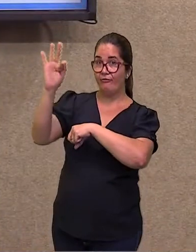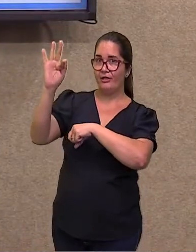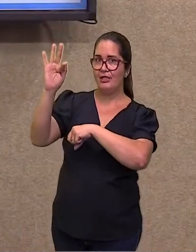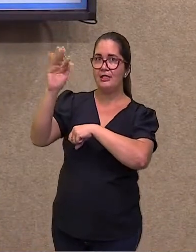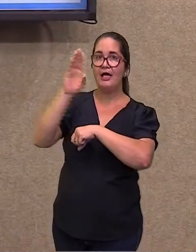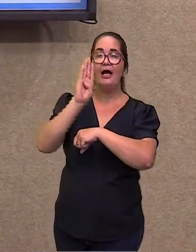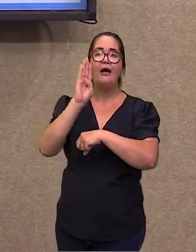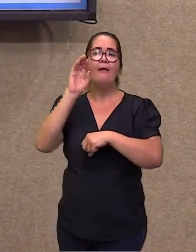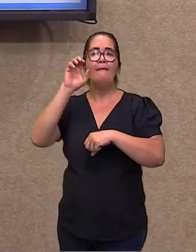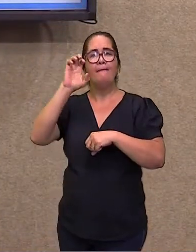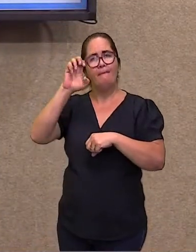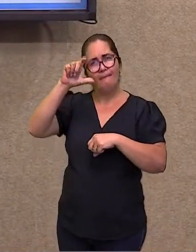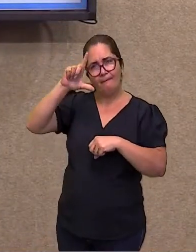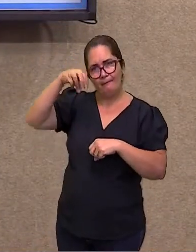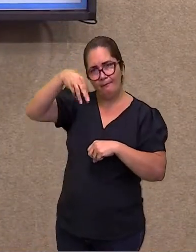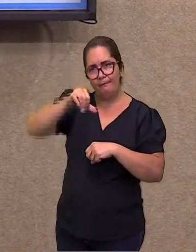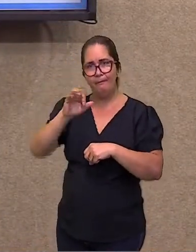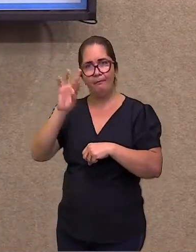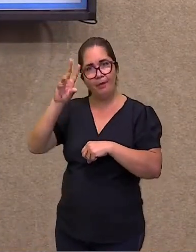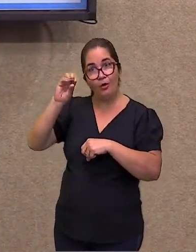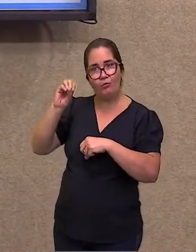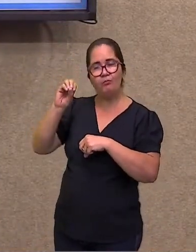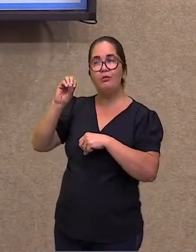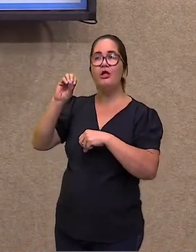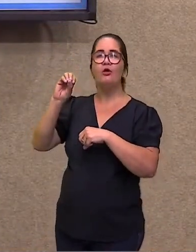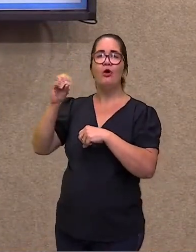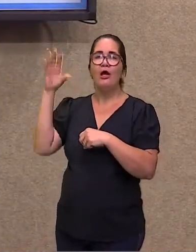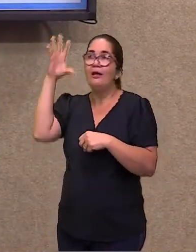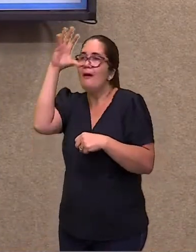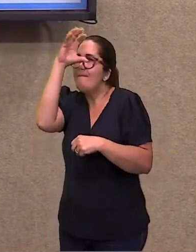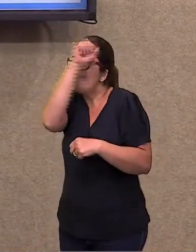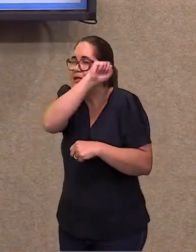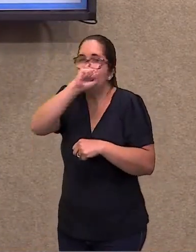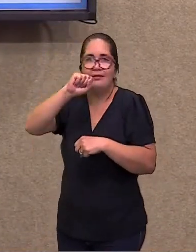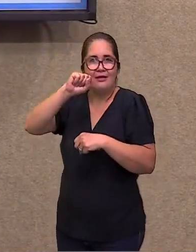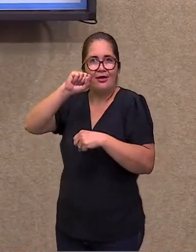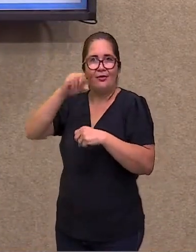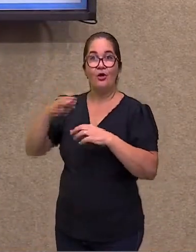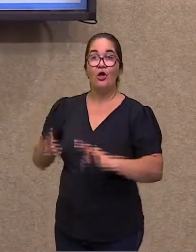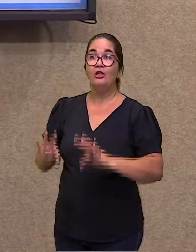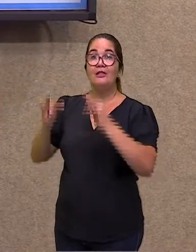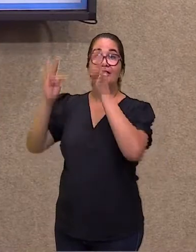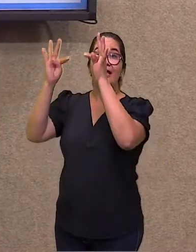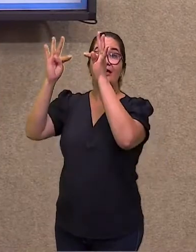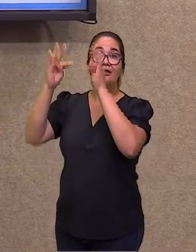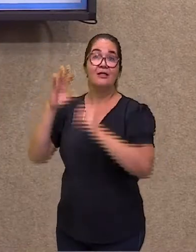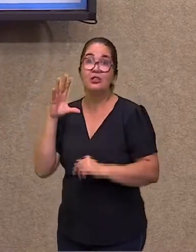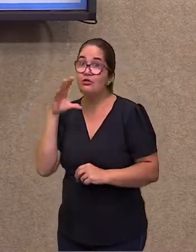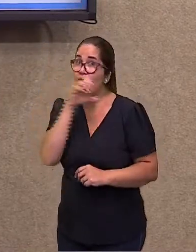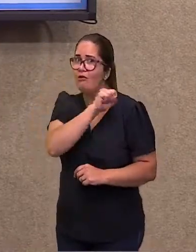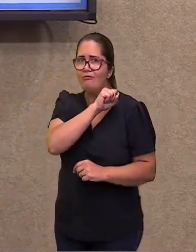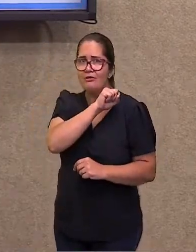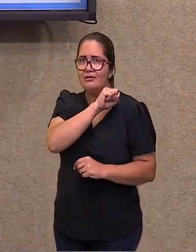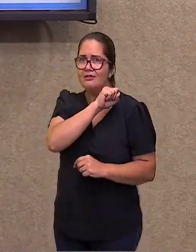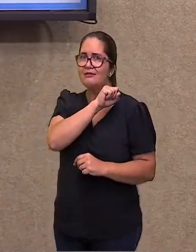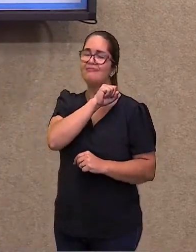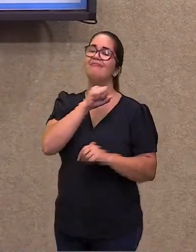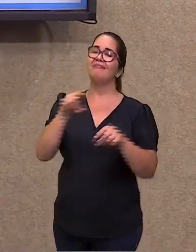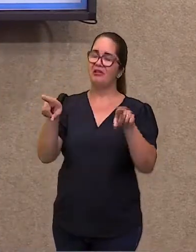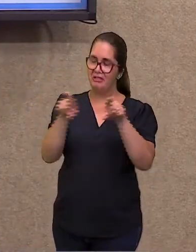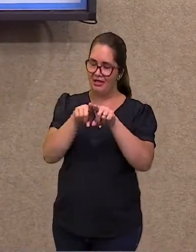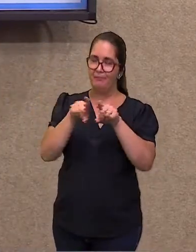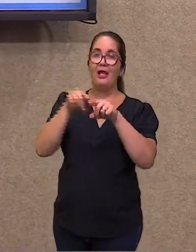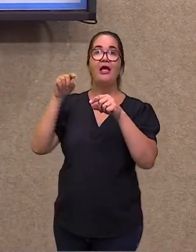mais sobre a técnica. E, principalmente, vocês vejam aqui que eu deixei bem destacado Jorge Seurat. Ele